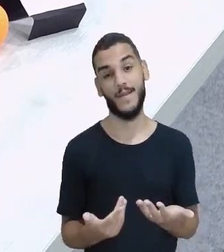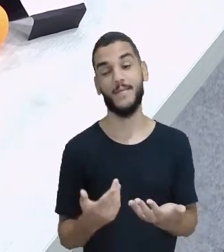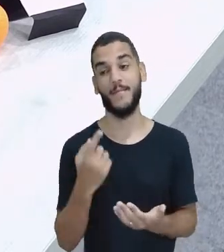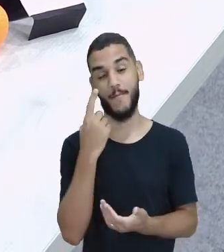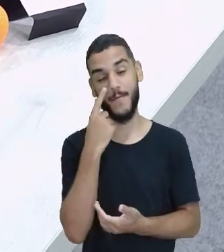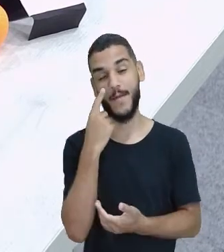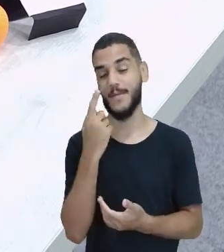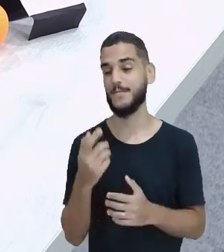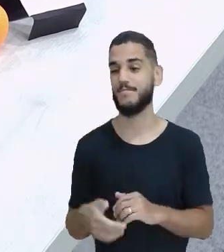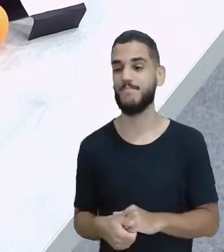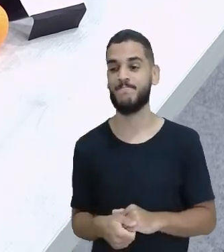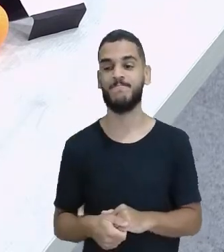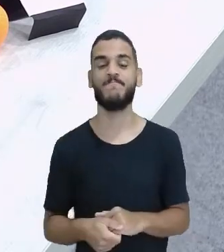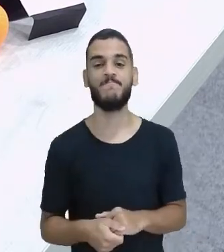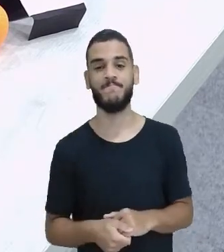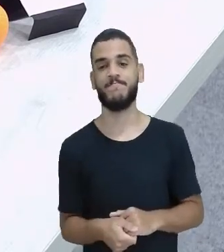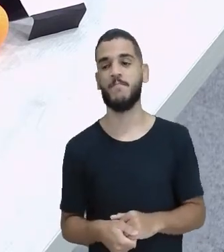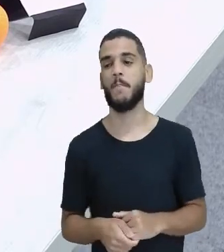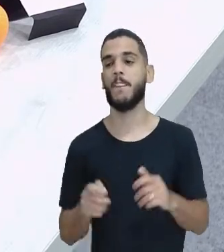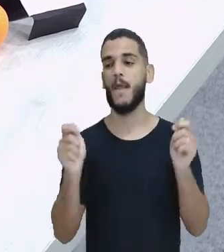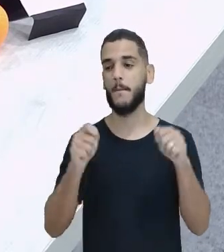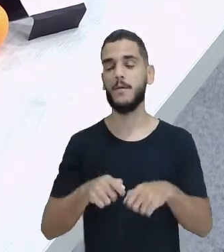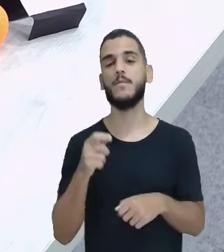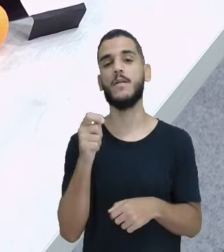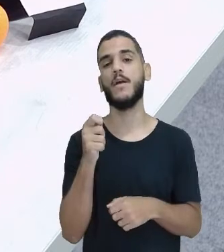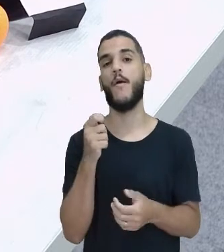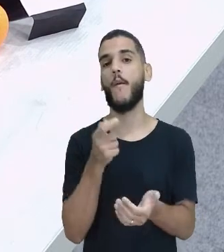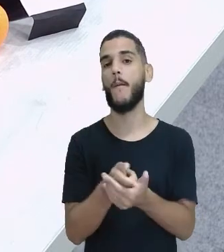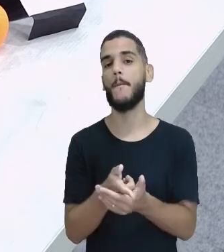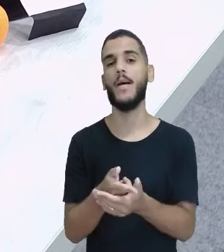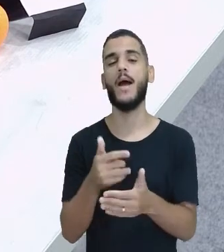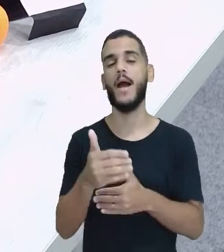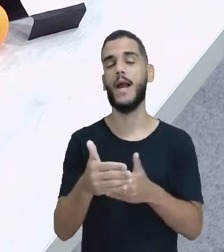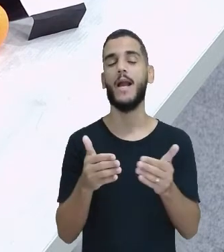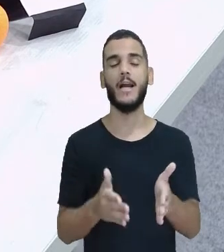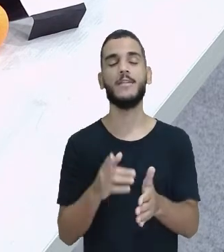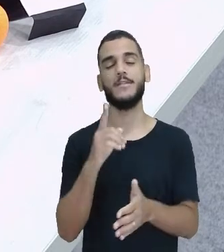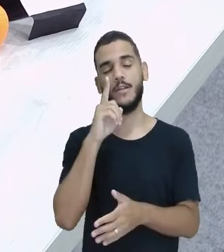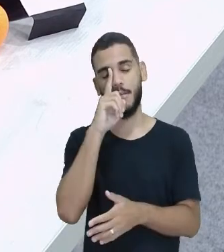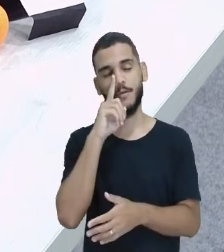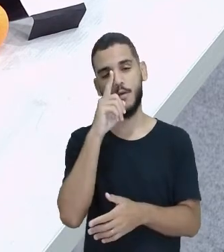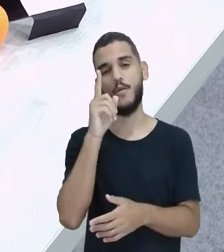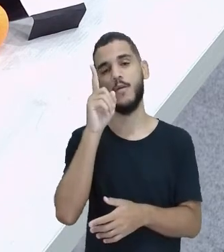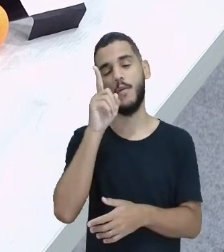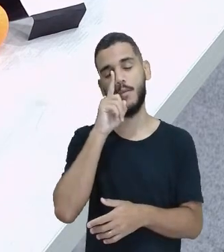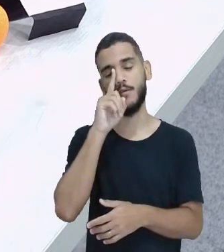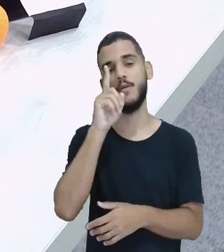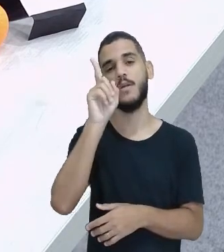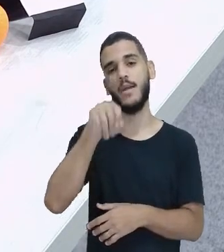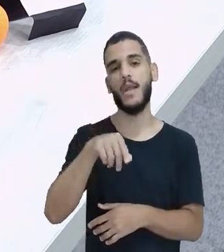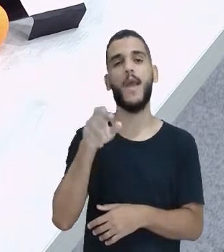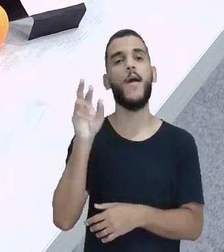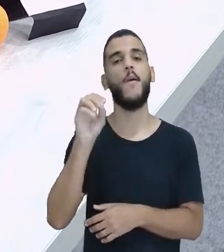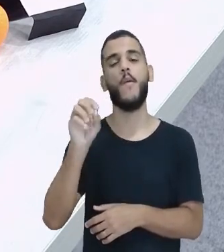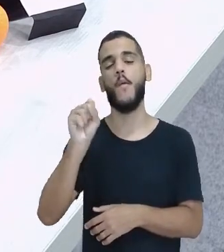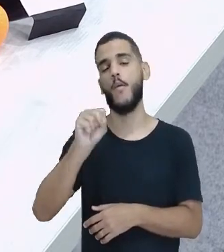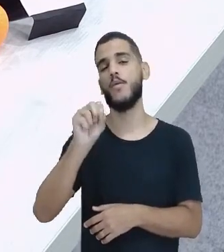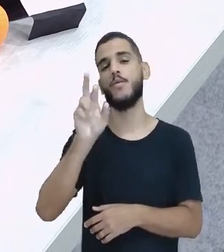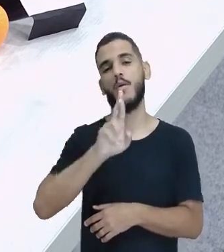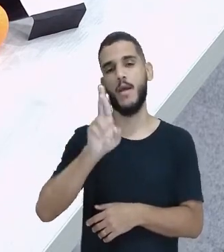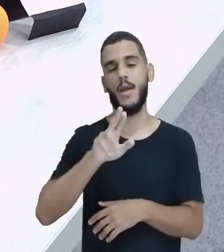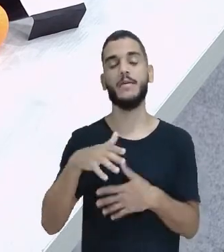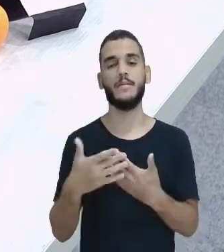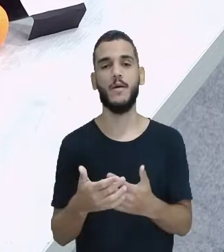aqui. Eu posso levar, ó, essa caixinha de biscoito que custa 8. E aí, quando eu juntar 8 com